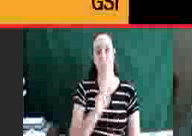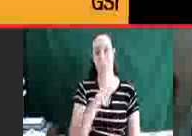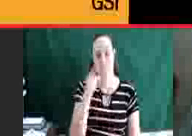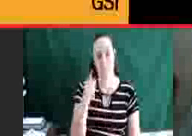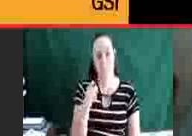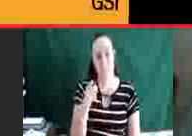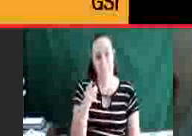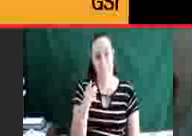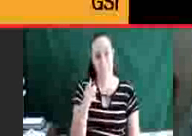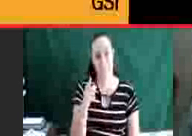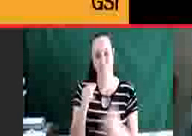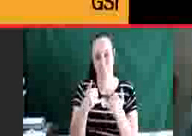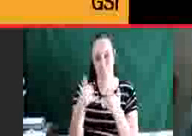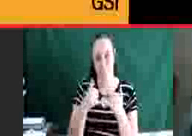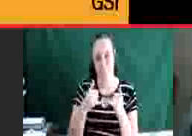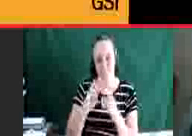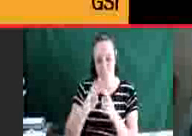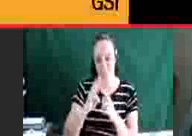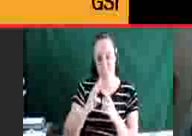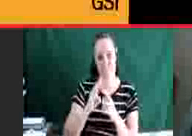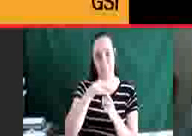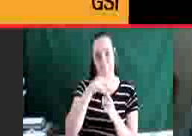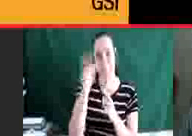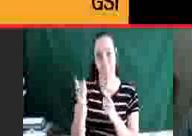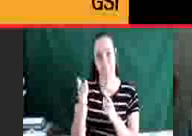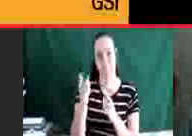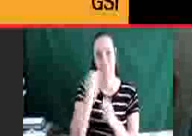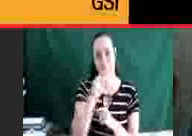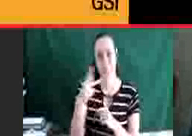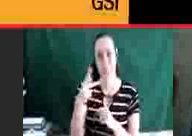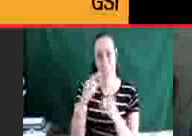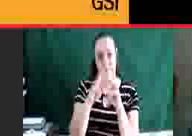Não. Domain Name System. Ninguém viu?